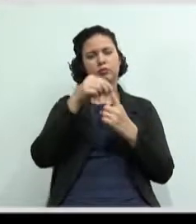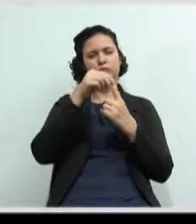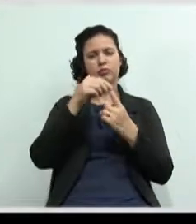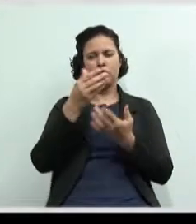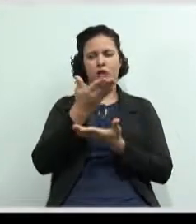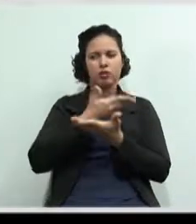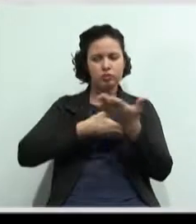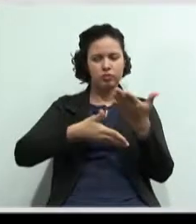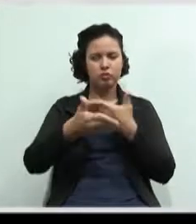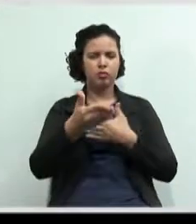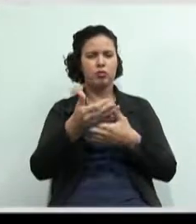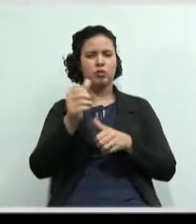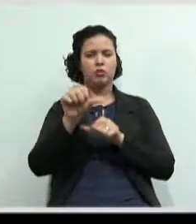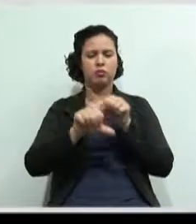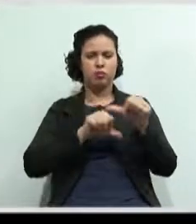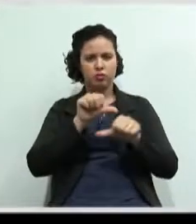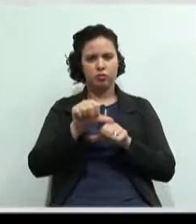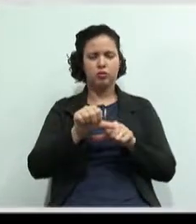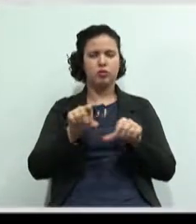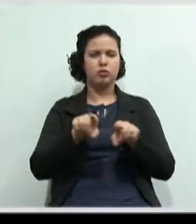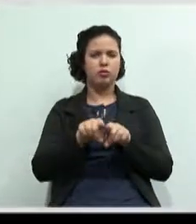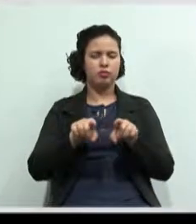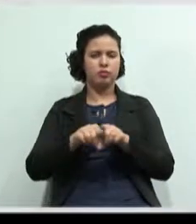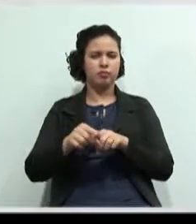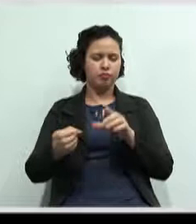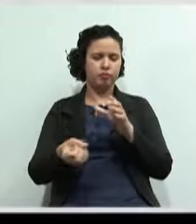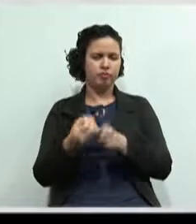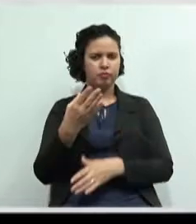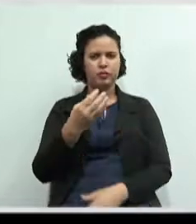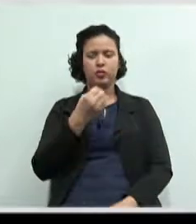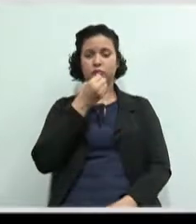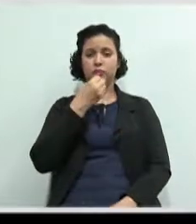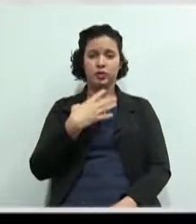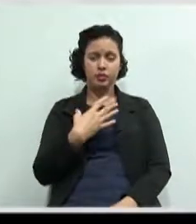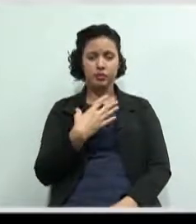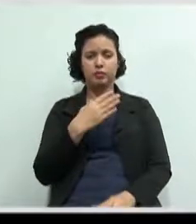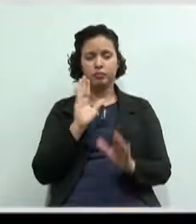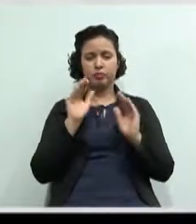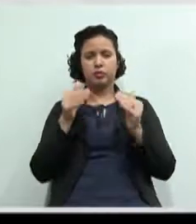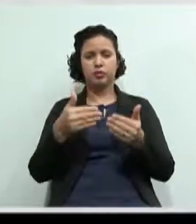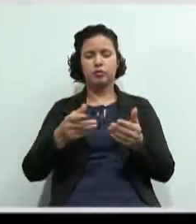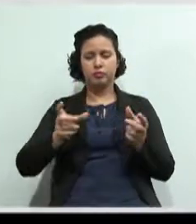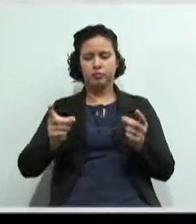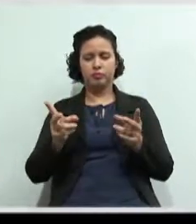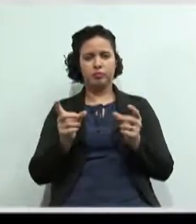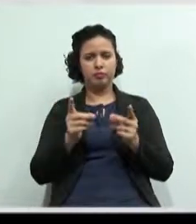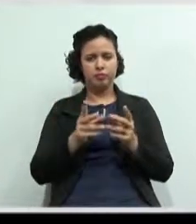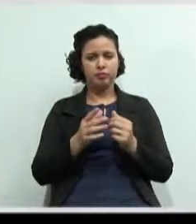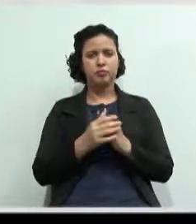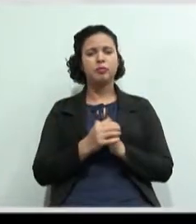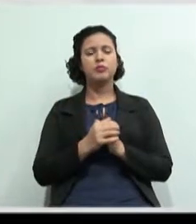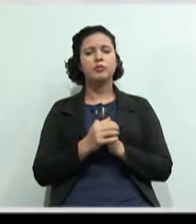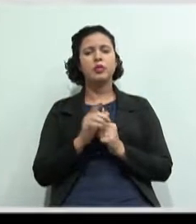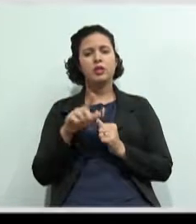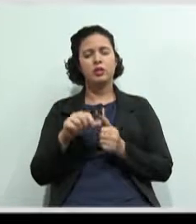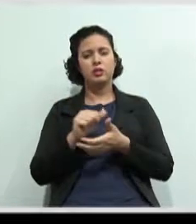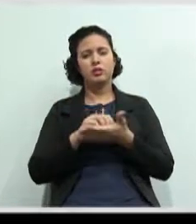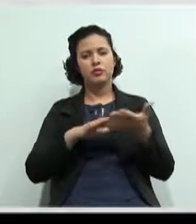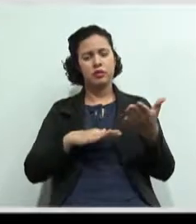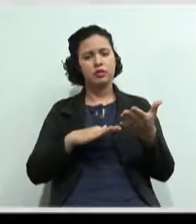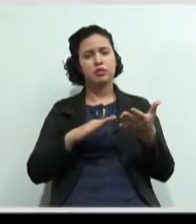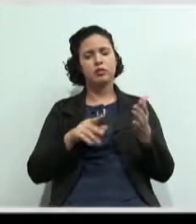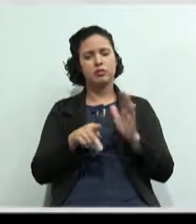estimularam o quê? A produção de bens destinados especificamente à venda. Esta atividade de fins econômicos, o